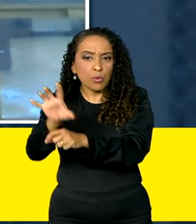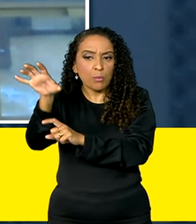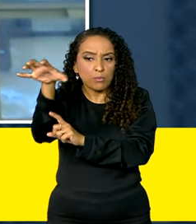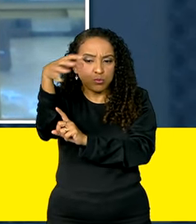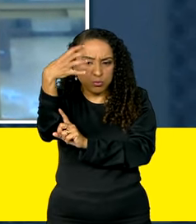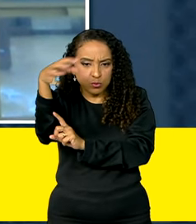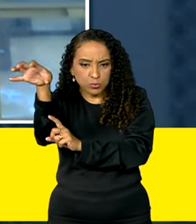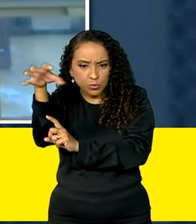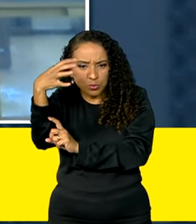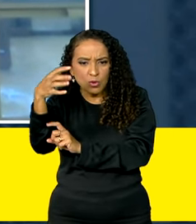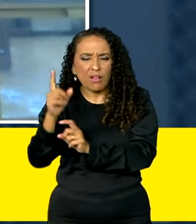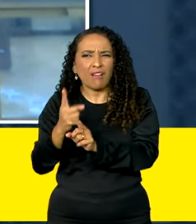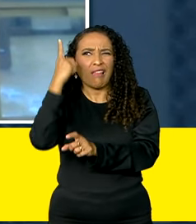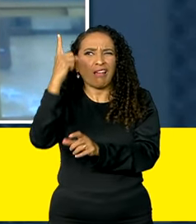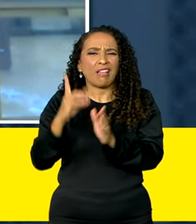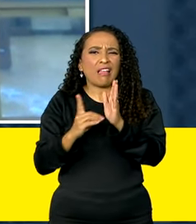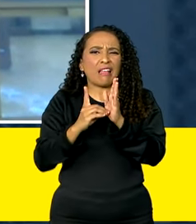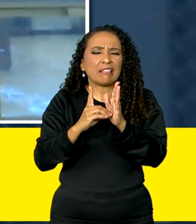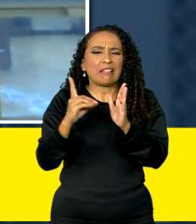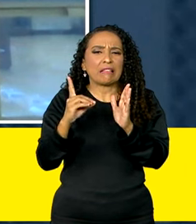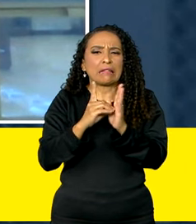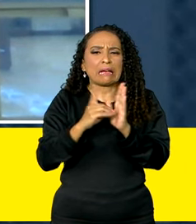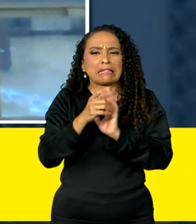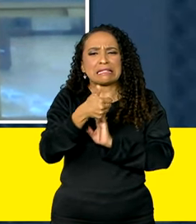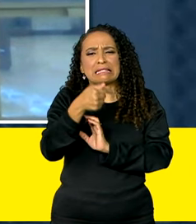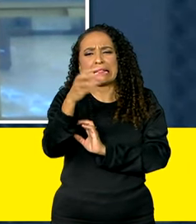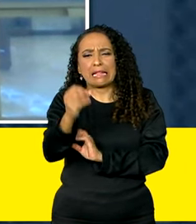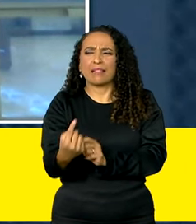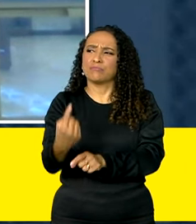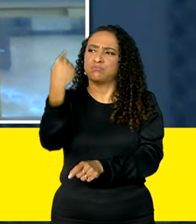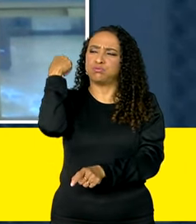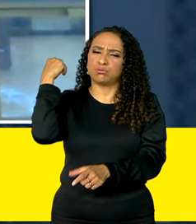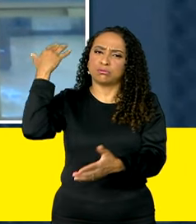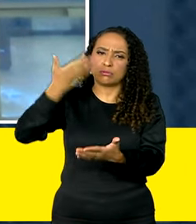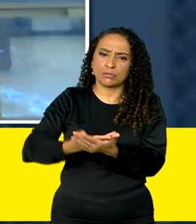satélite desde a década de 70 e desde